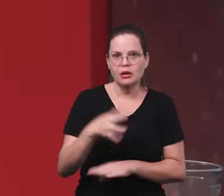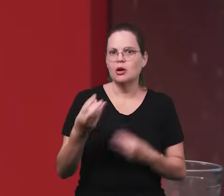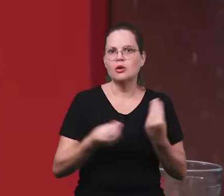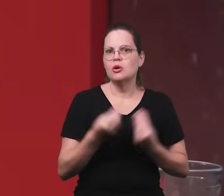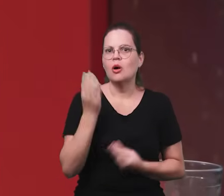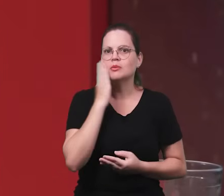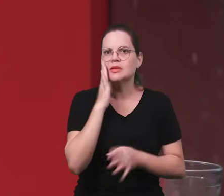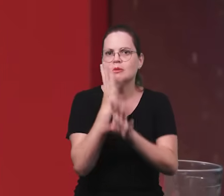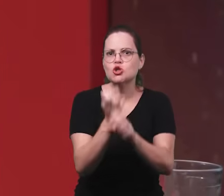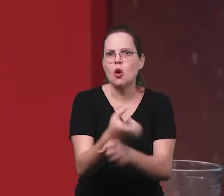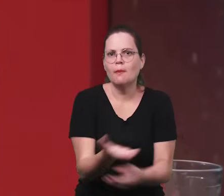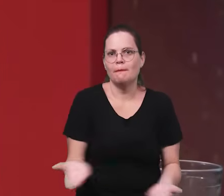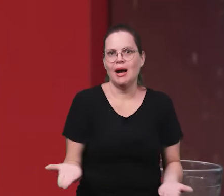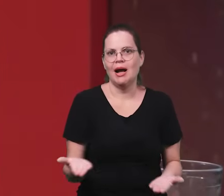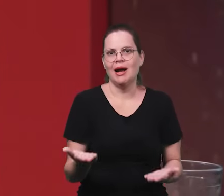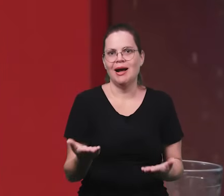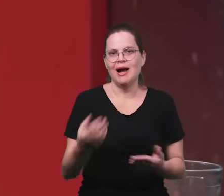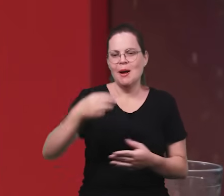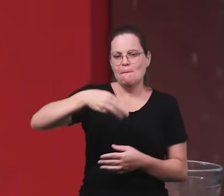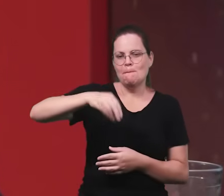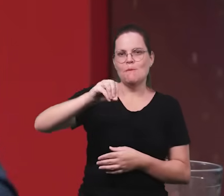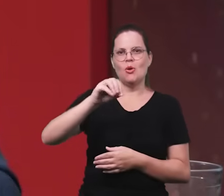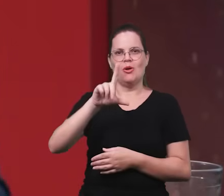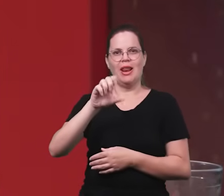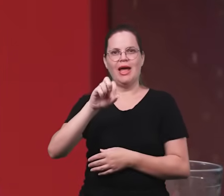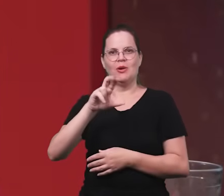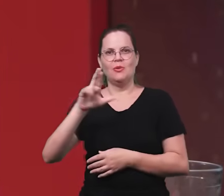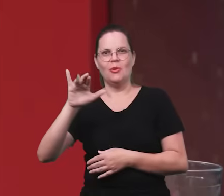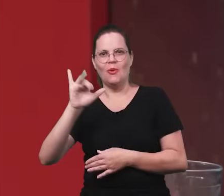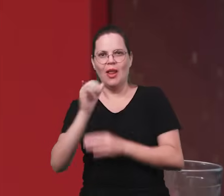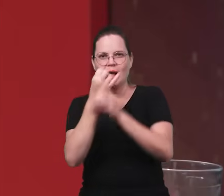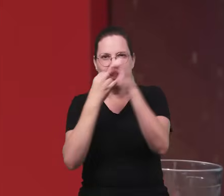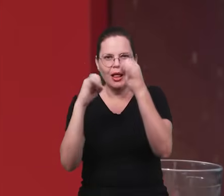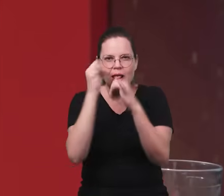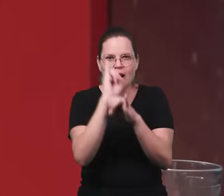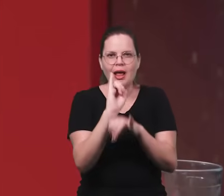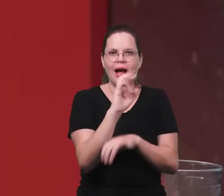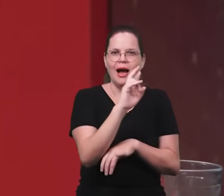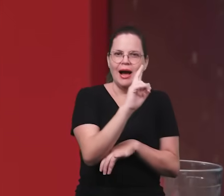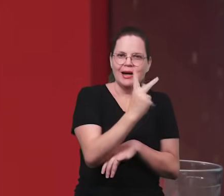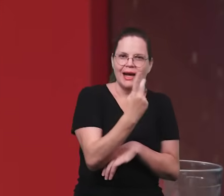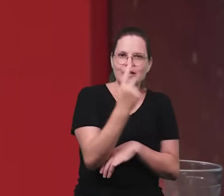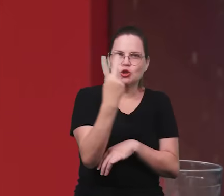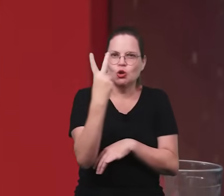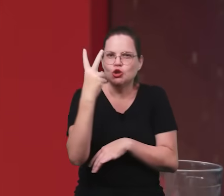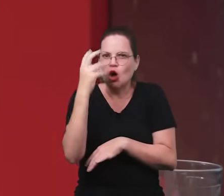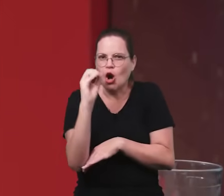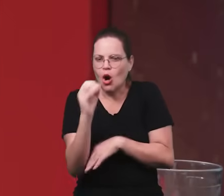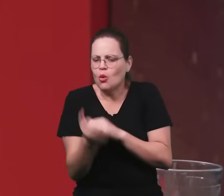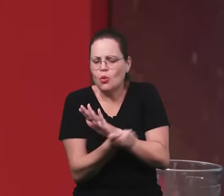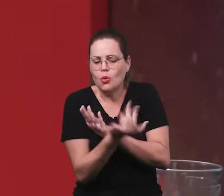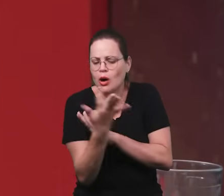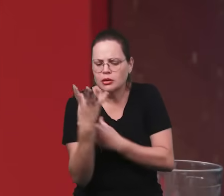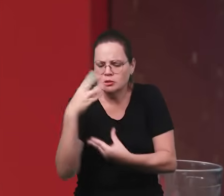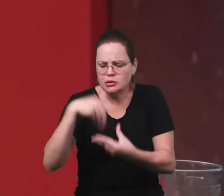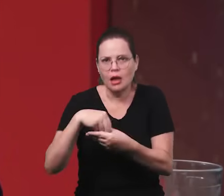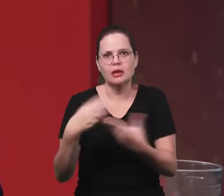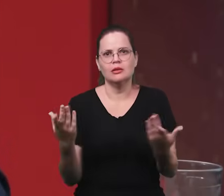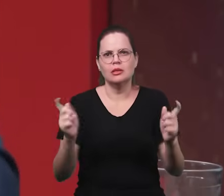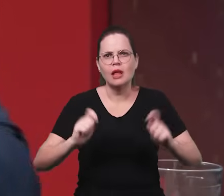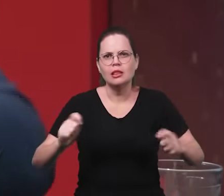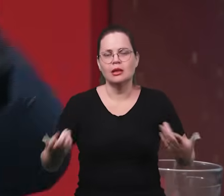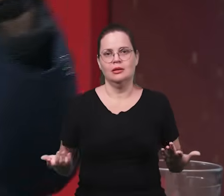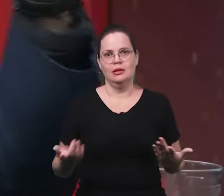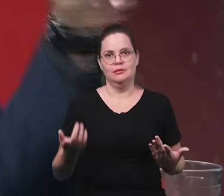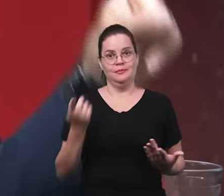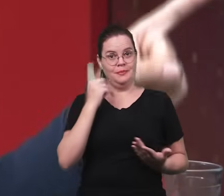Deus que conhece isso. E aí você vê como que o livro de Jó é um livro que é maravilhoso. Por quê?